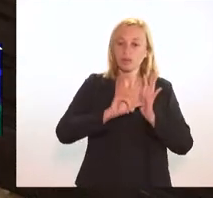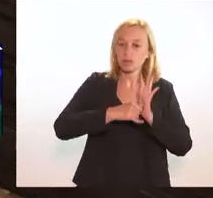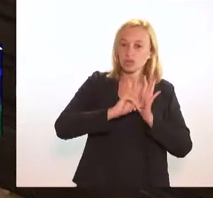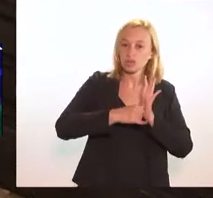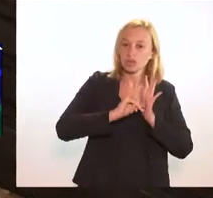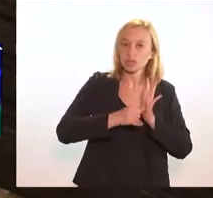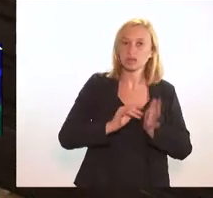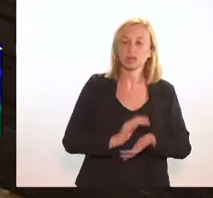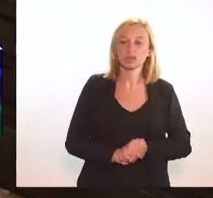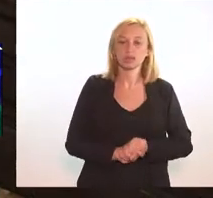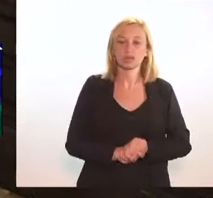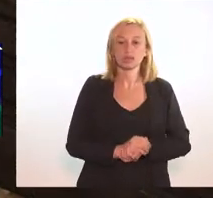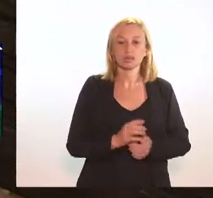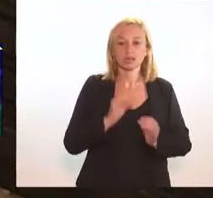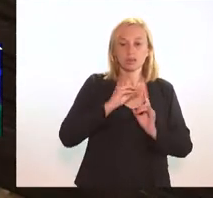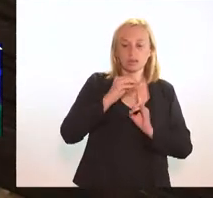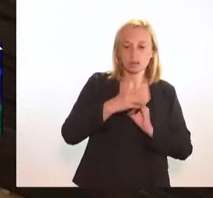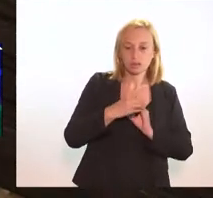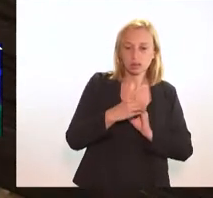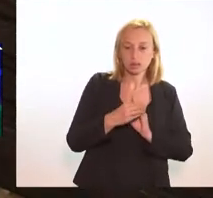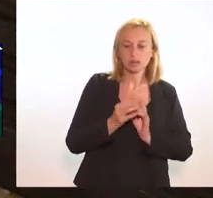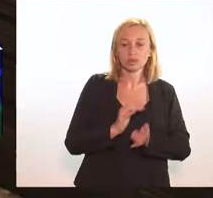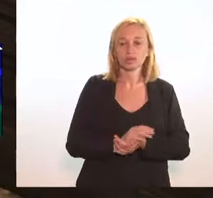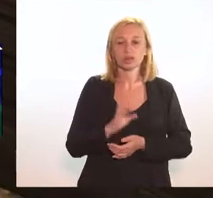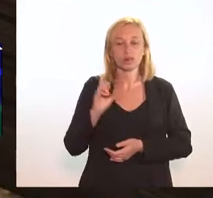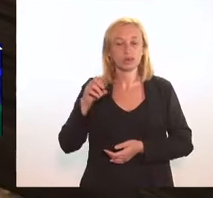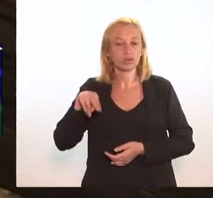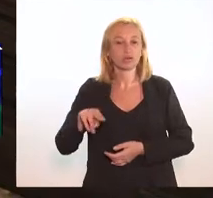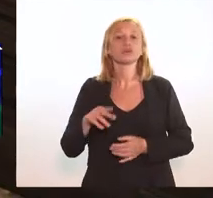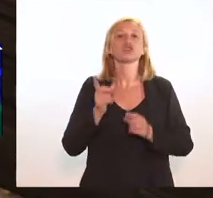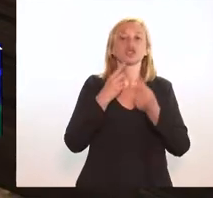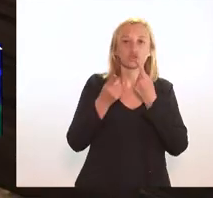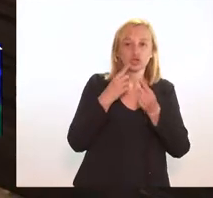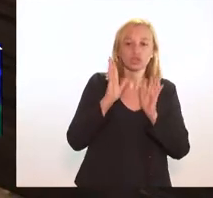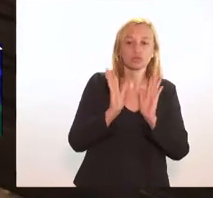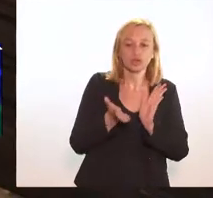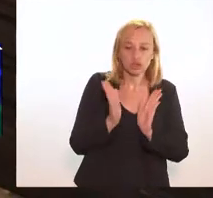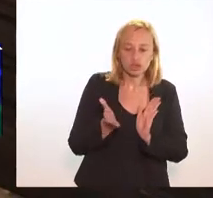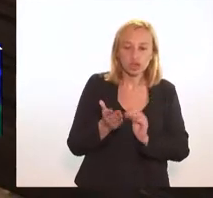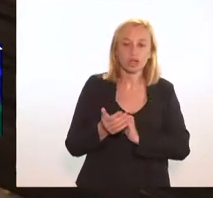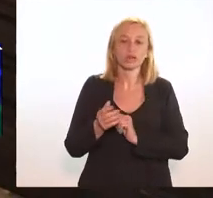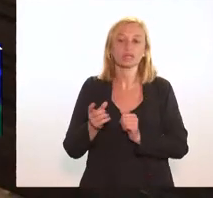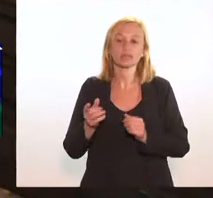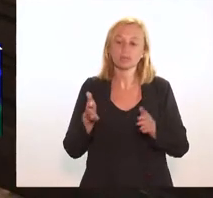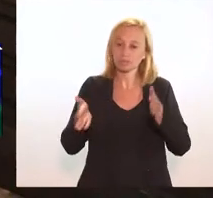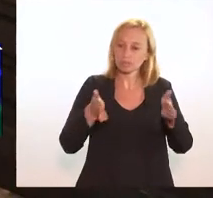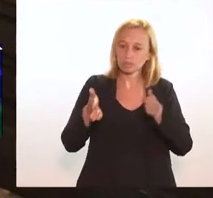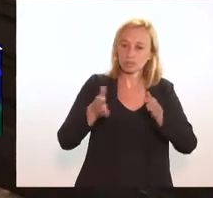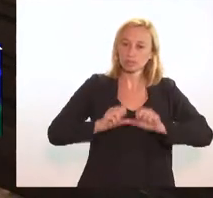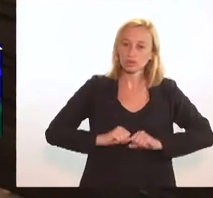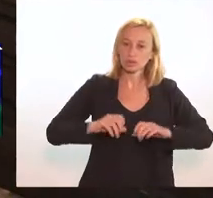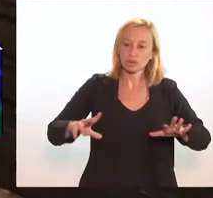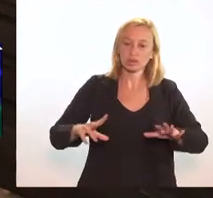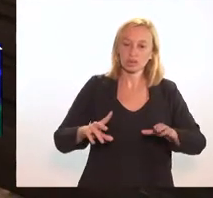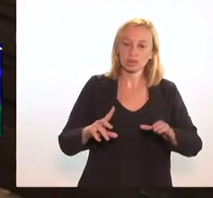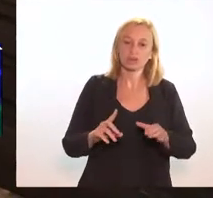é determinado pela Fiocruz, e à época, quando discutimos isso, a gente estava em plena pandemia, em pleno